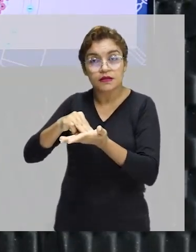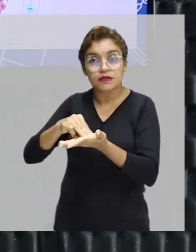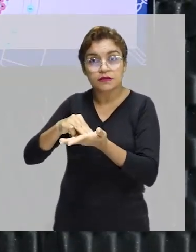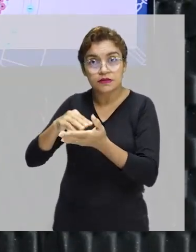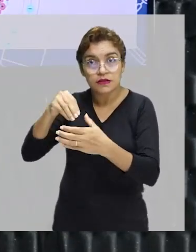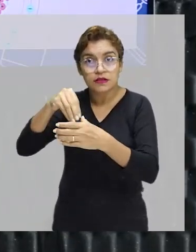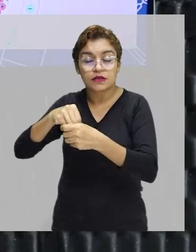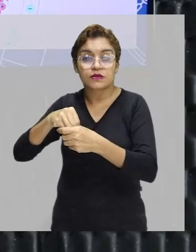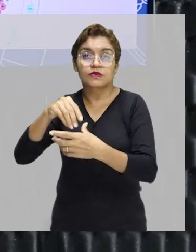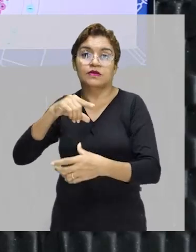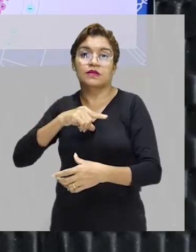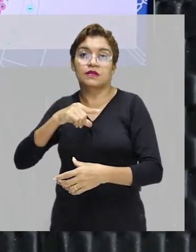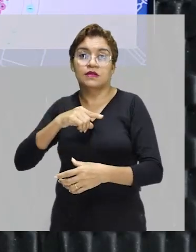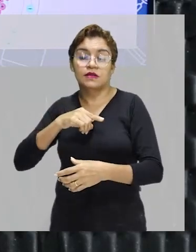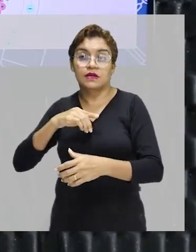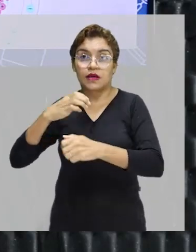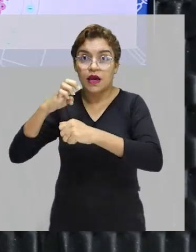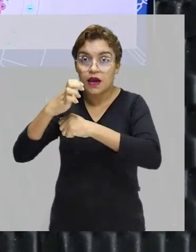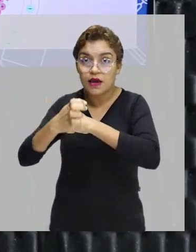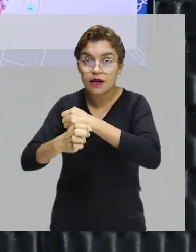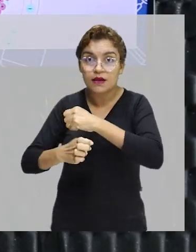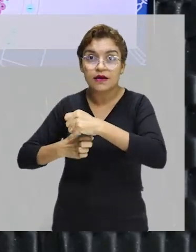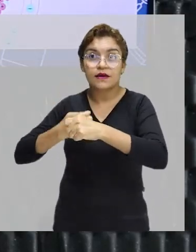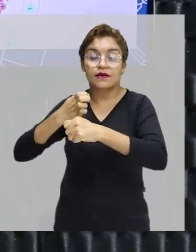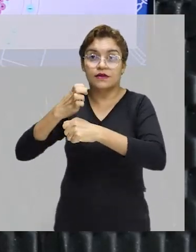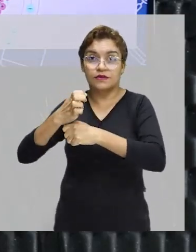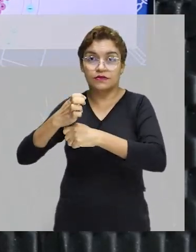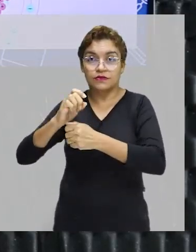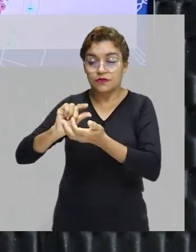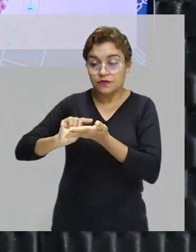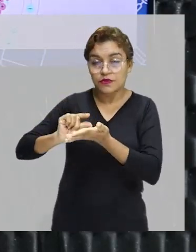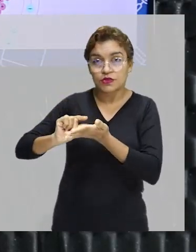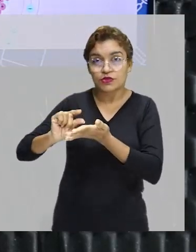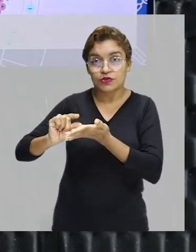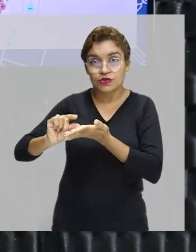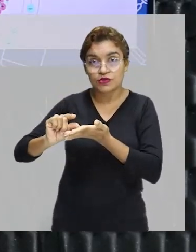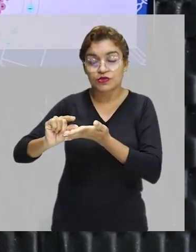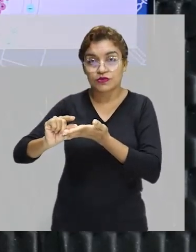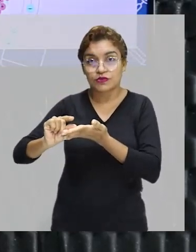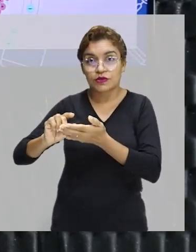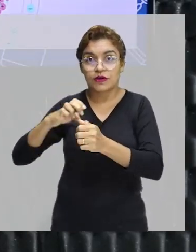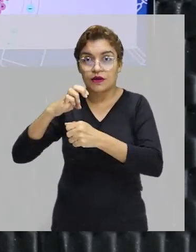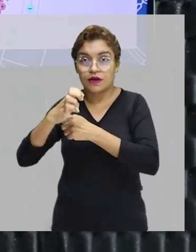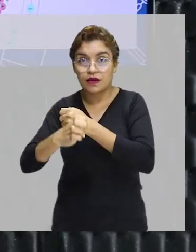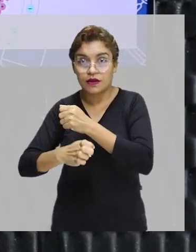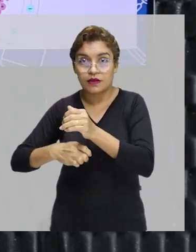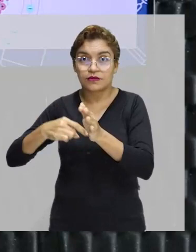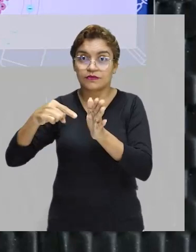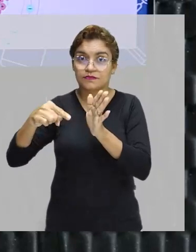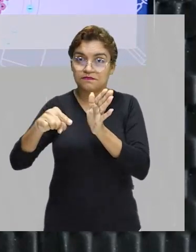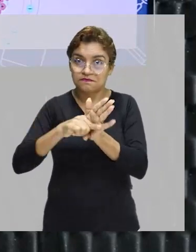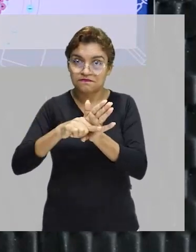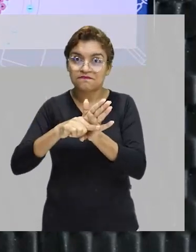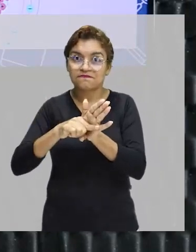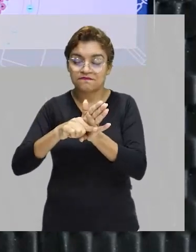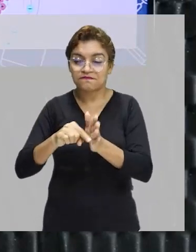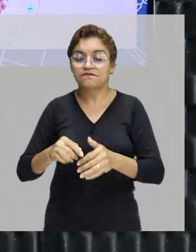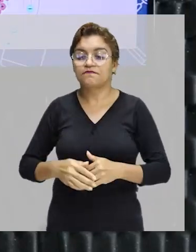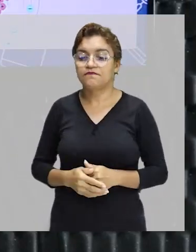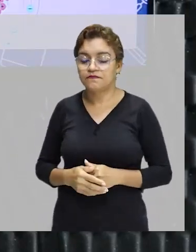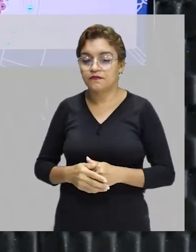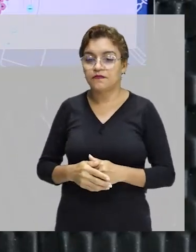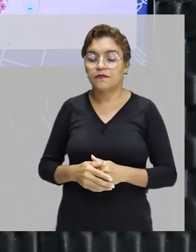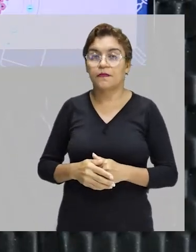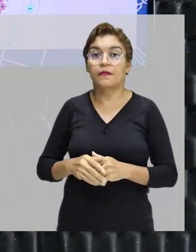nessa massa, nós teríamos elétrons, as partículas carregadas negativamente, ok? Mais